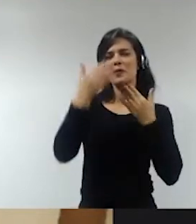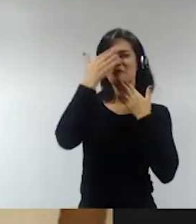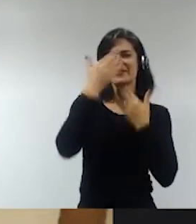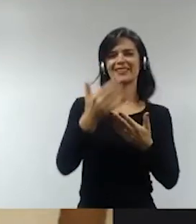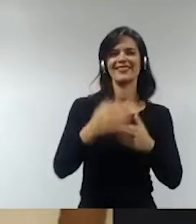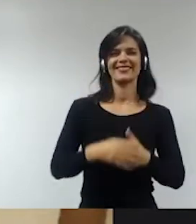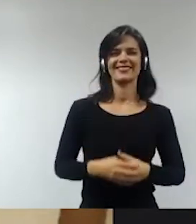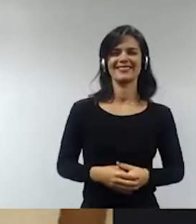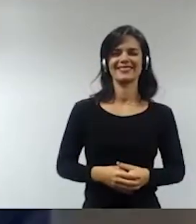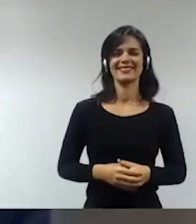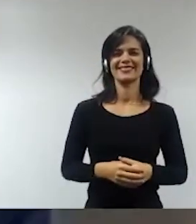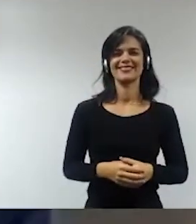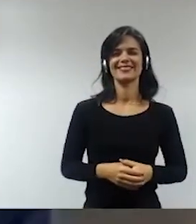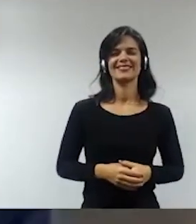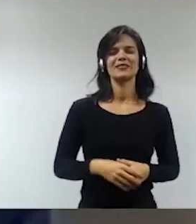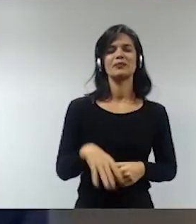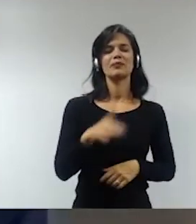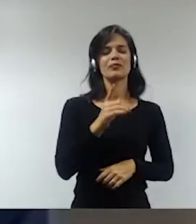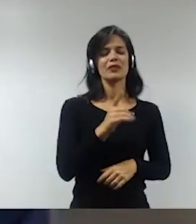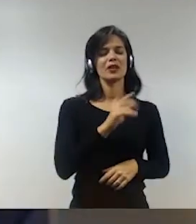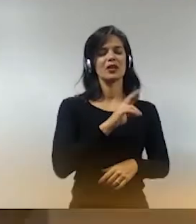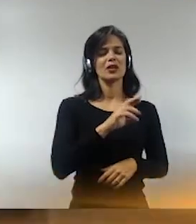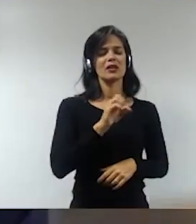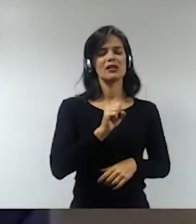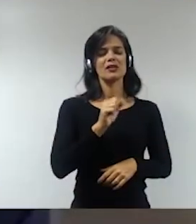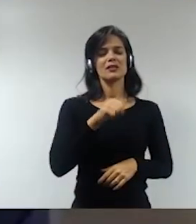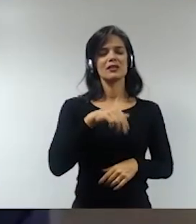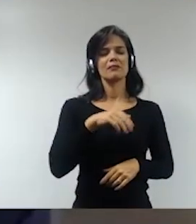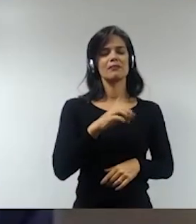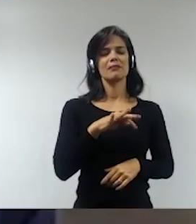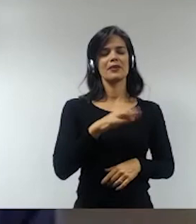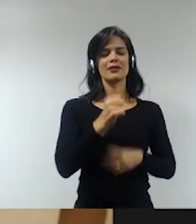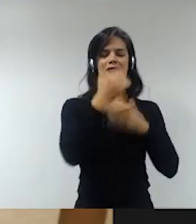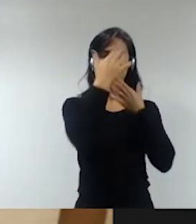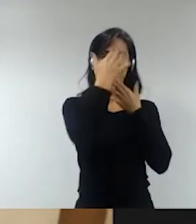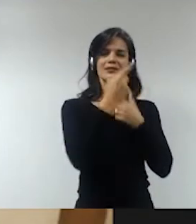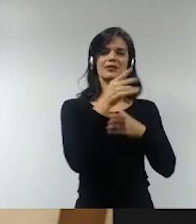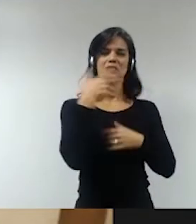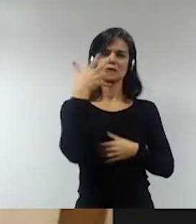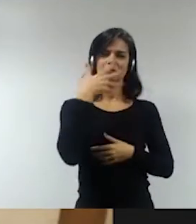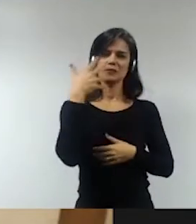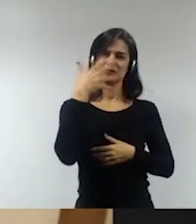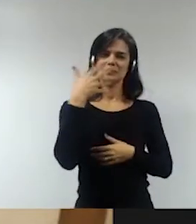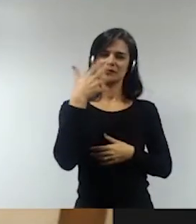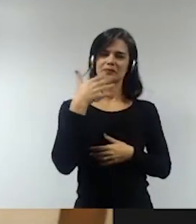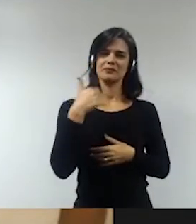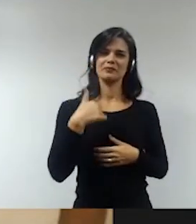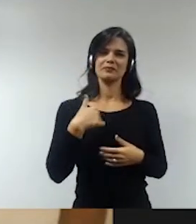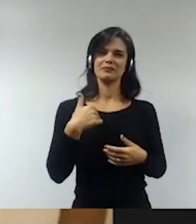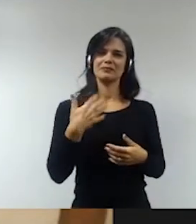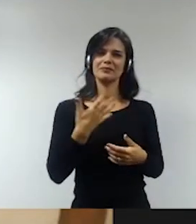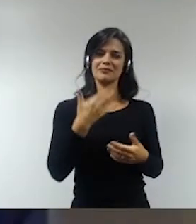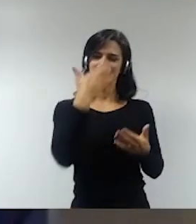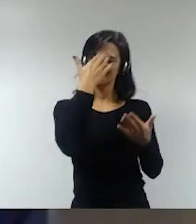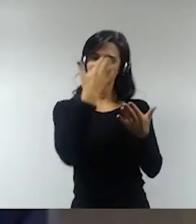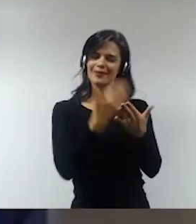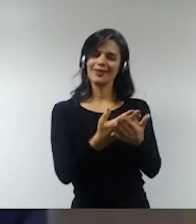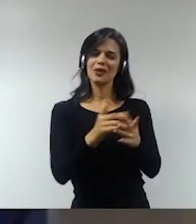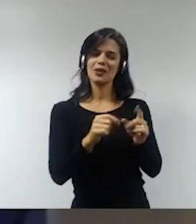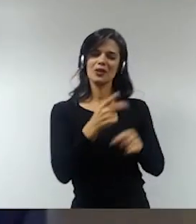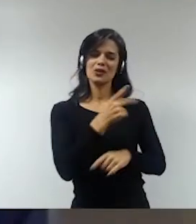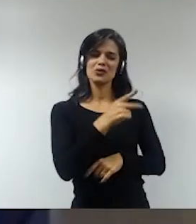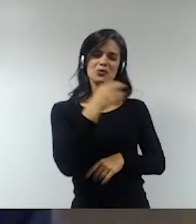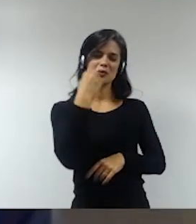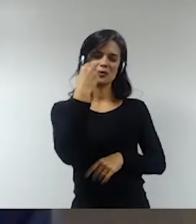gente. Doutora Samanta, nós que agradecemos. Quero crer que não há ingenuidade na sua fala e na